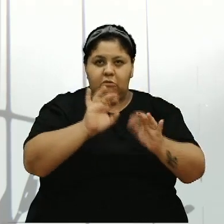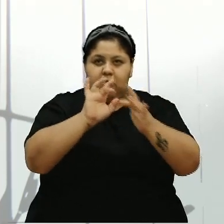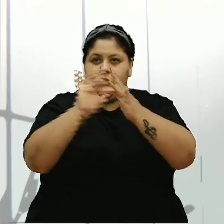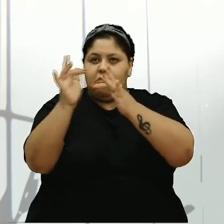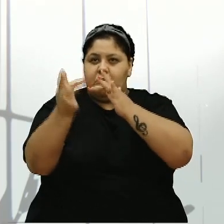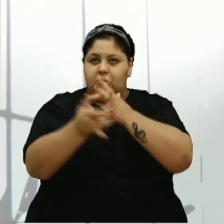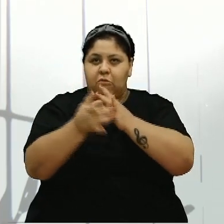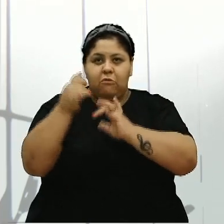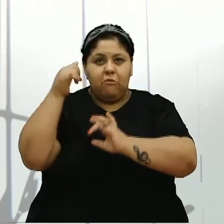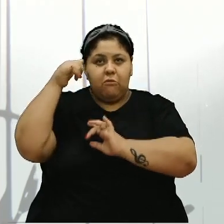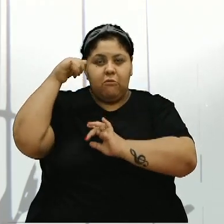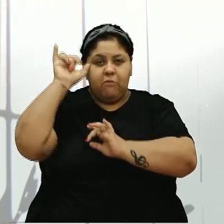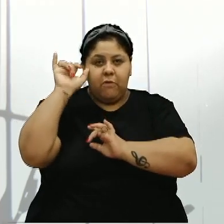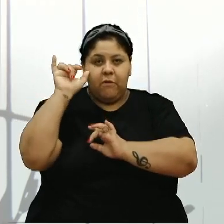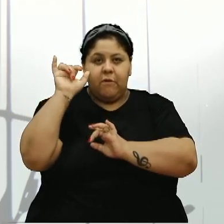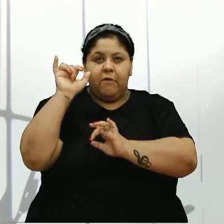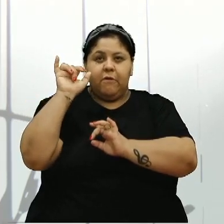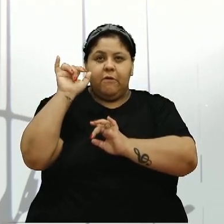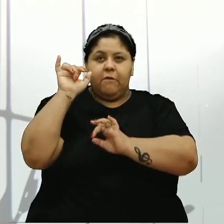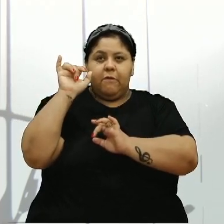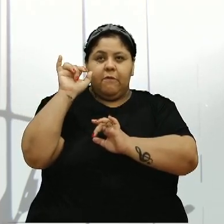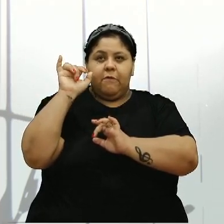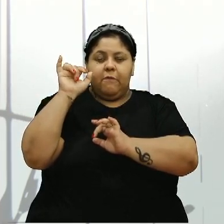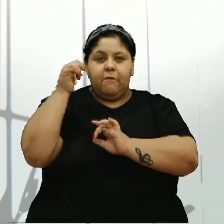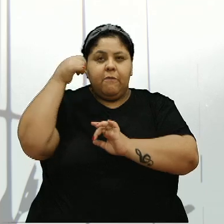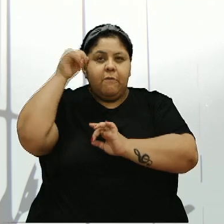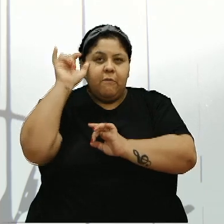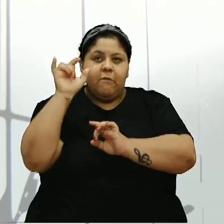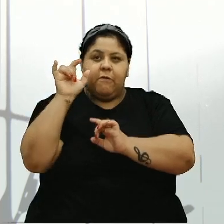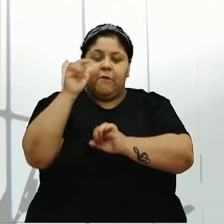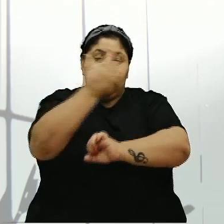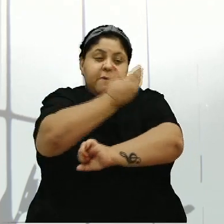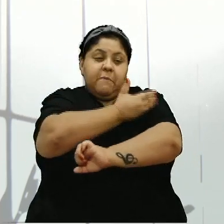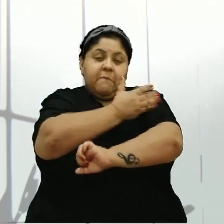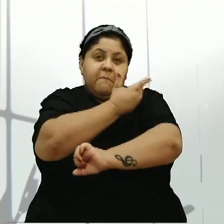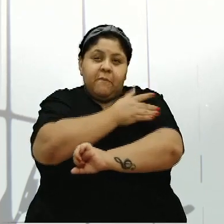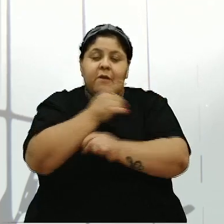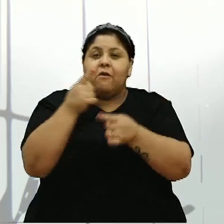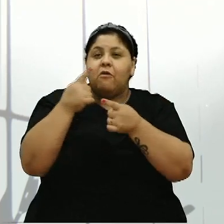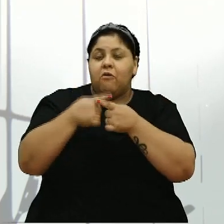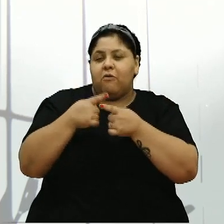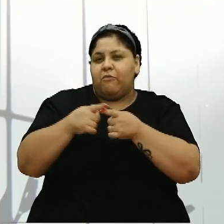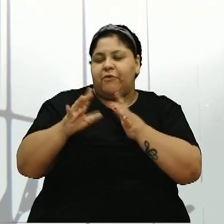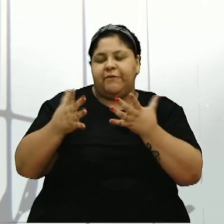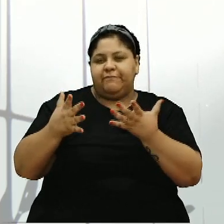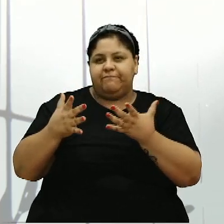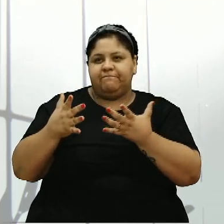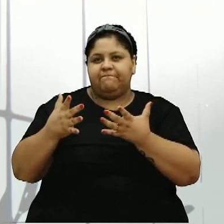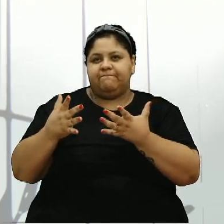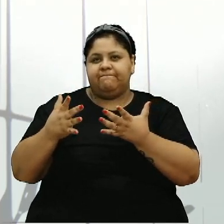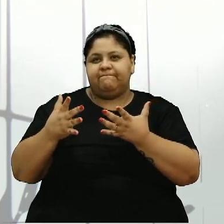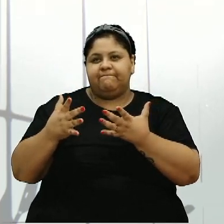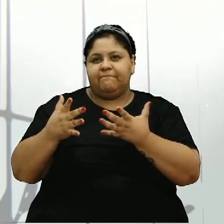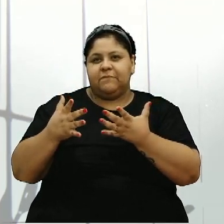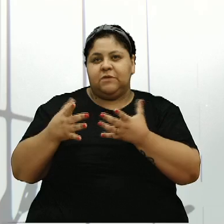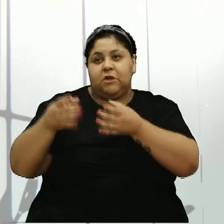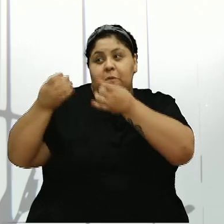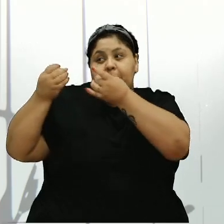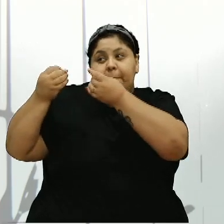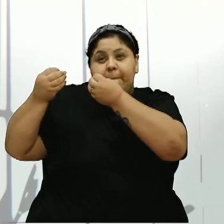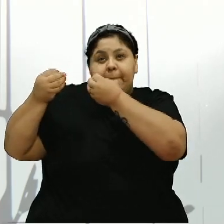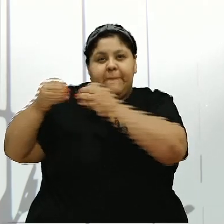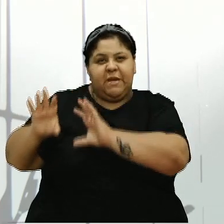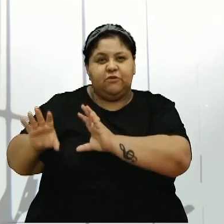para evitar e coibir esse tipo, né, de prática, porque isso acaba, né, envenenando, vamos dizer assim,